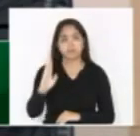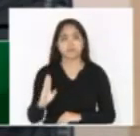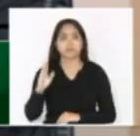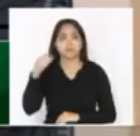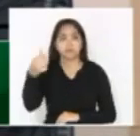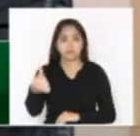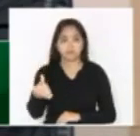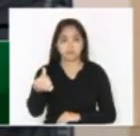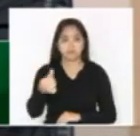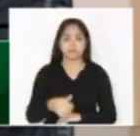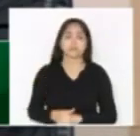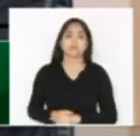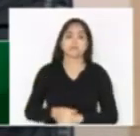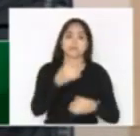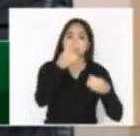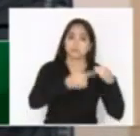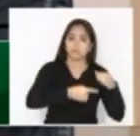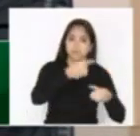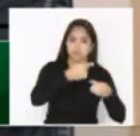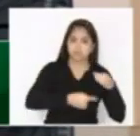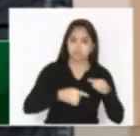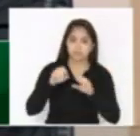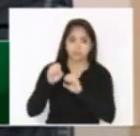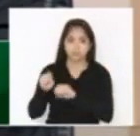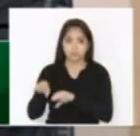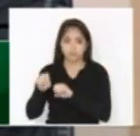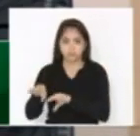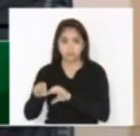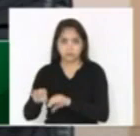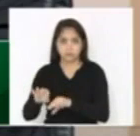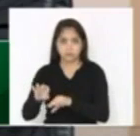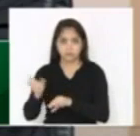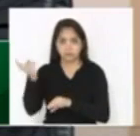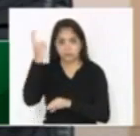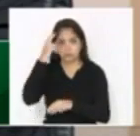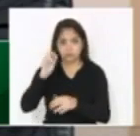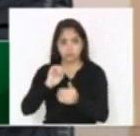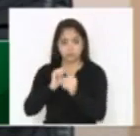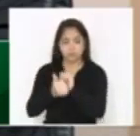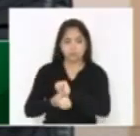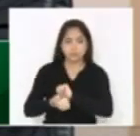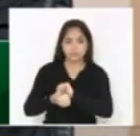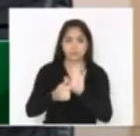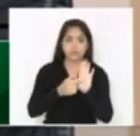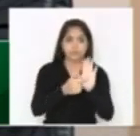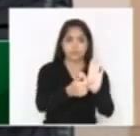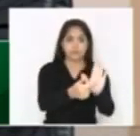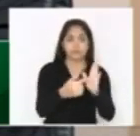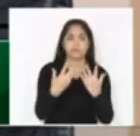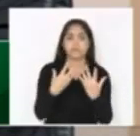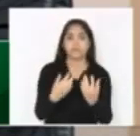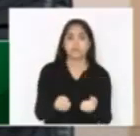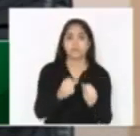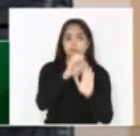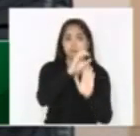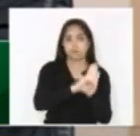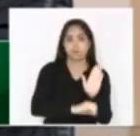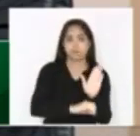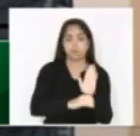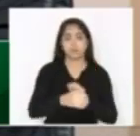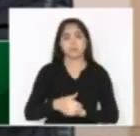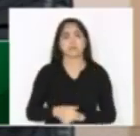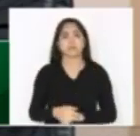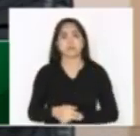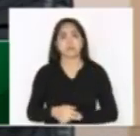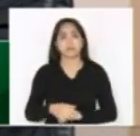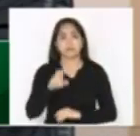661/2016. E a Comissão de Educação, Cultura e Desporto apresentou o parecer favorável aos ofícios números